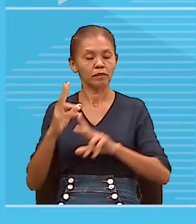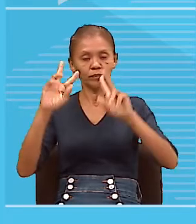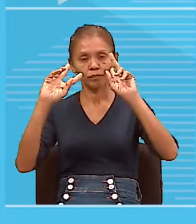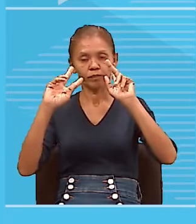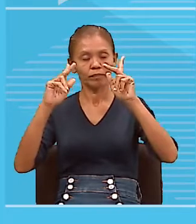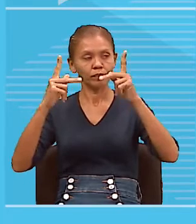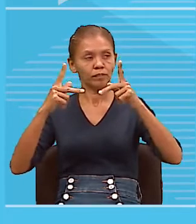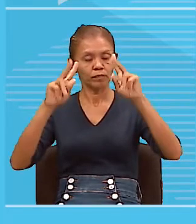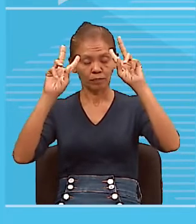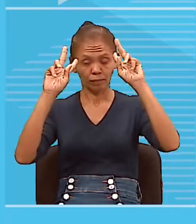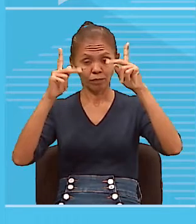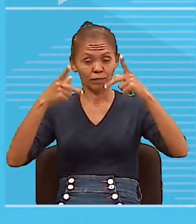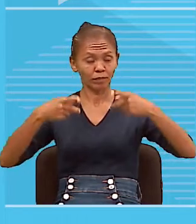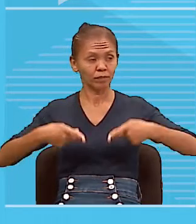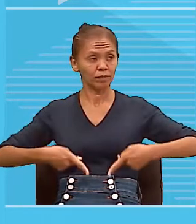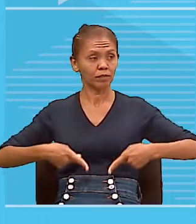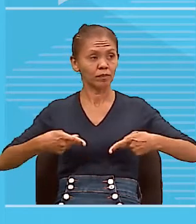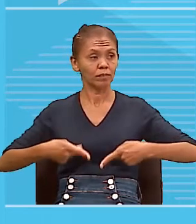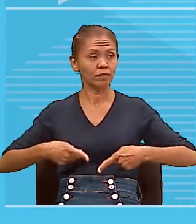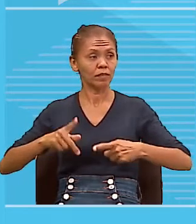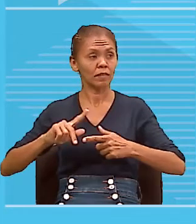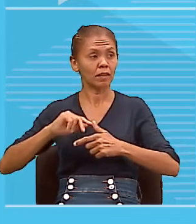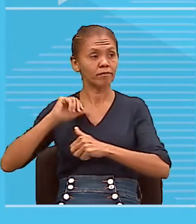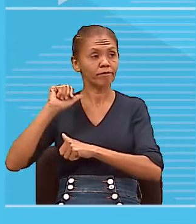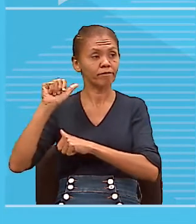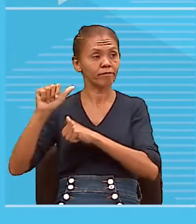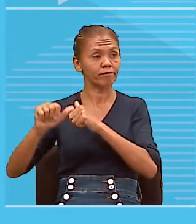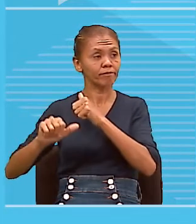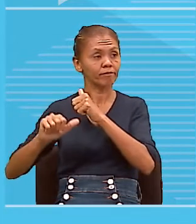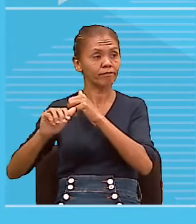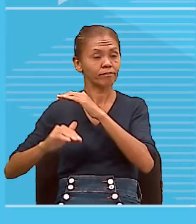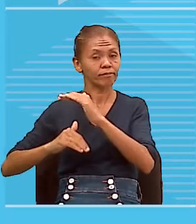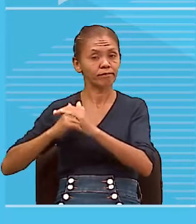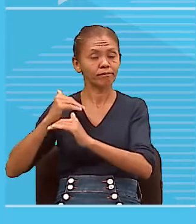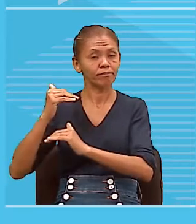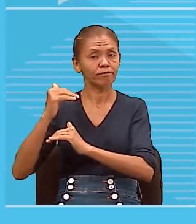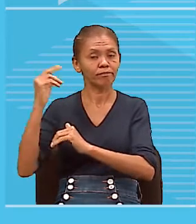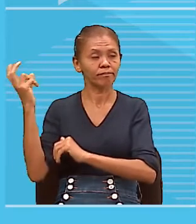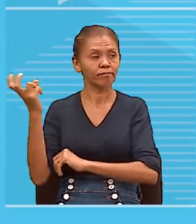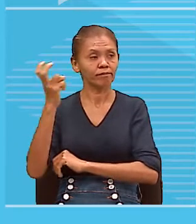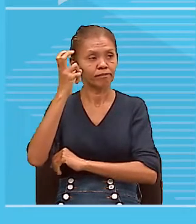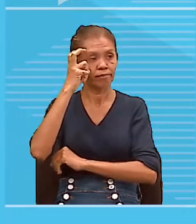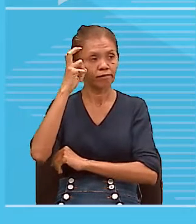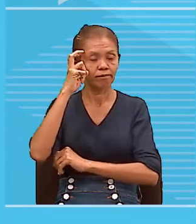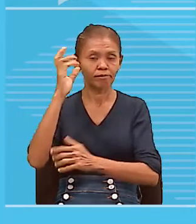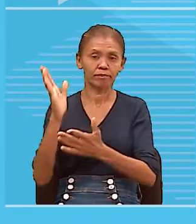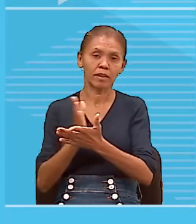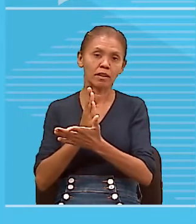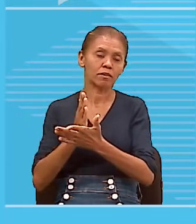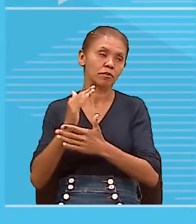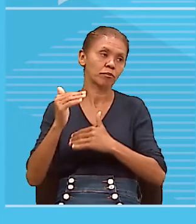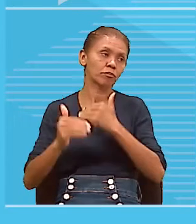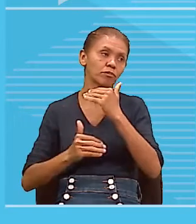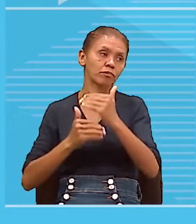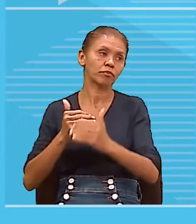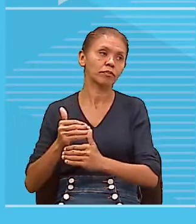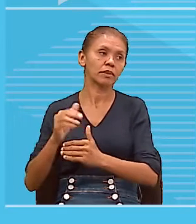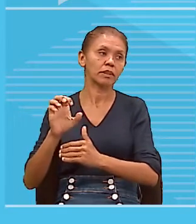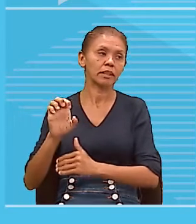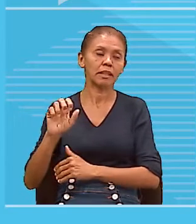humano e a evolução cultural e a gente vai falar de alguns processos de especiação também